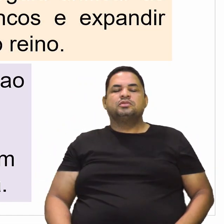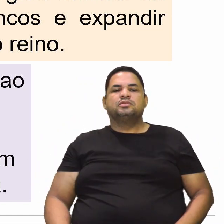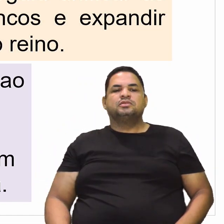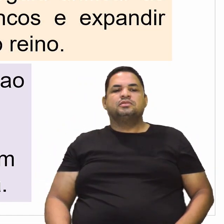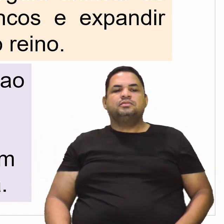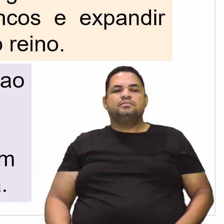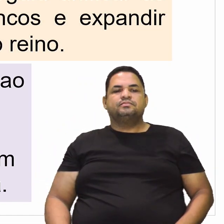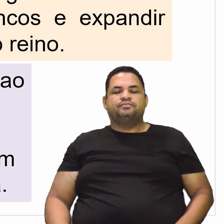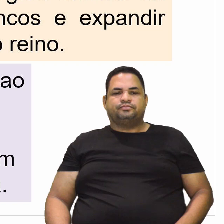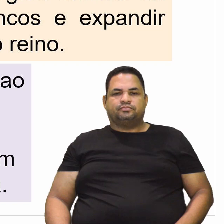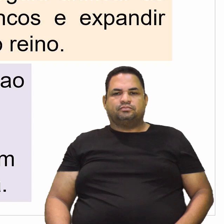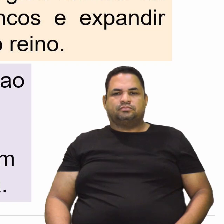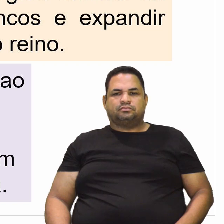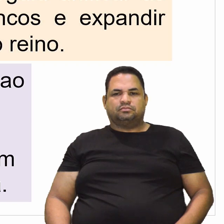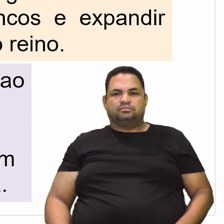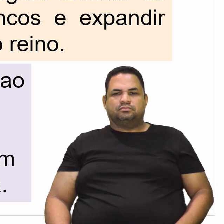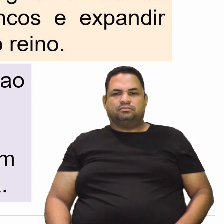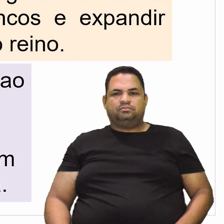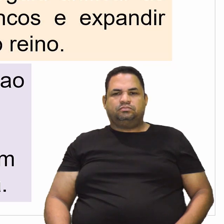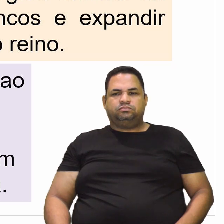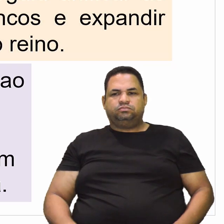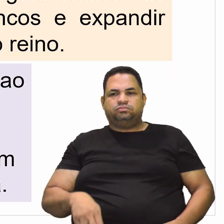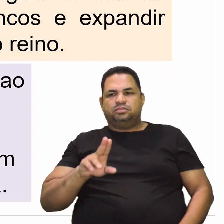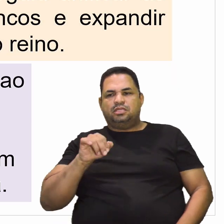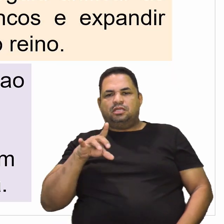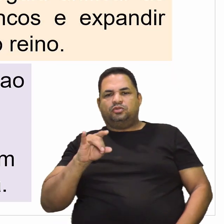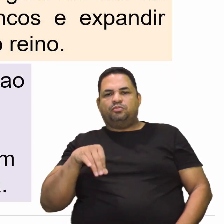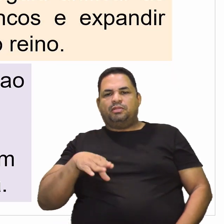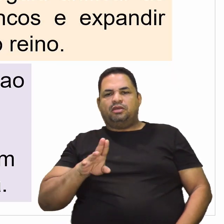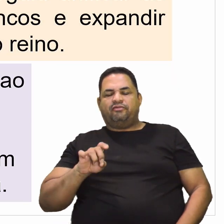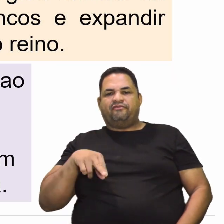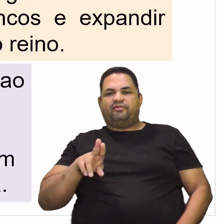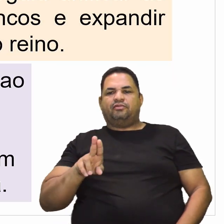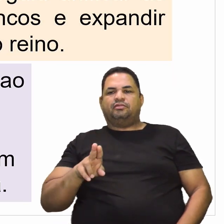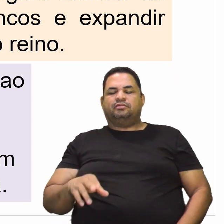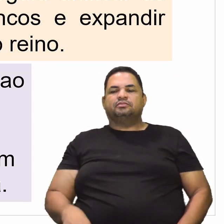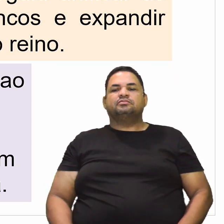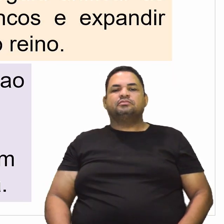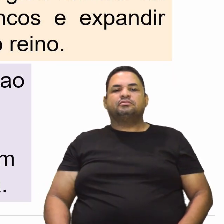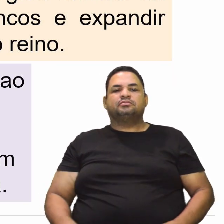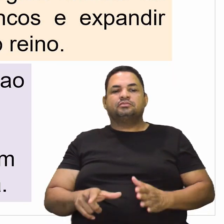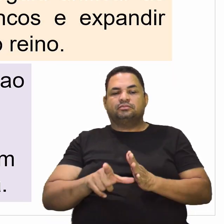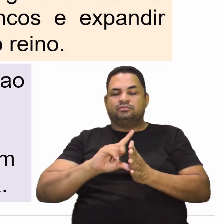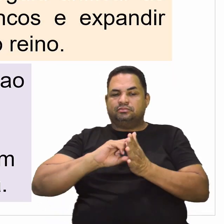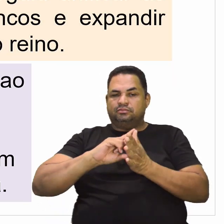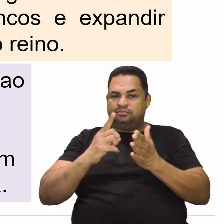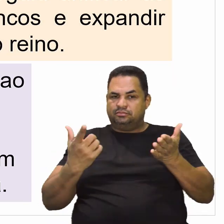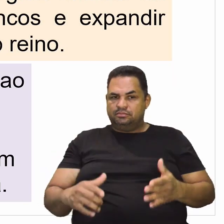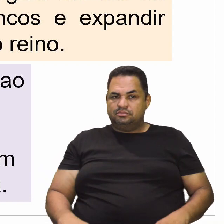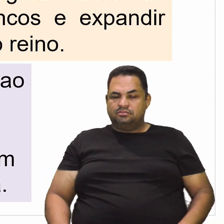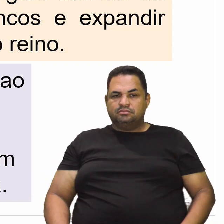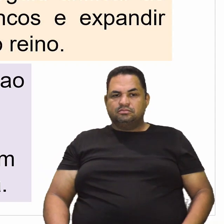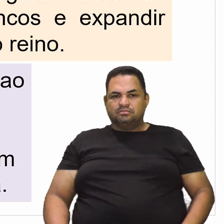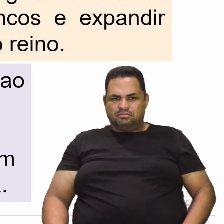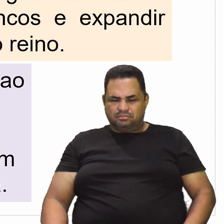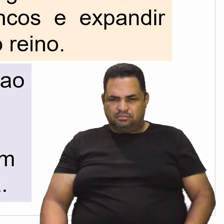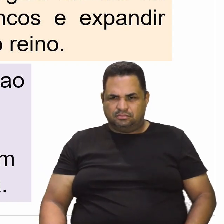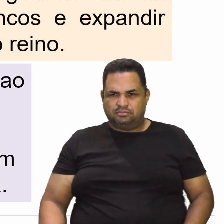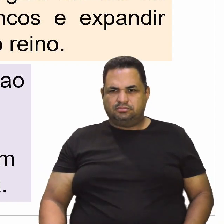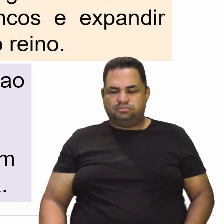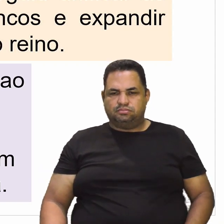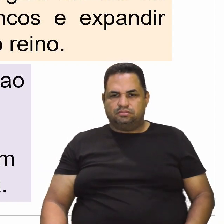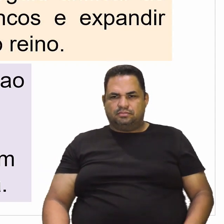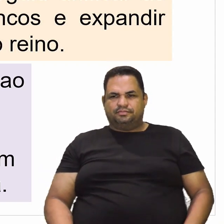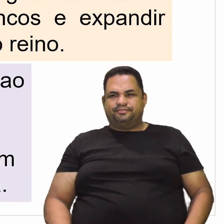Clovis, ele é neto de Meroveu. Meroveu foi o antecessor, foi a lâmina anterior que eu apresentei